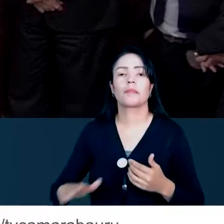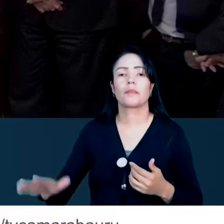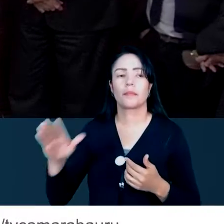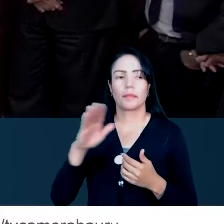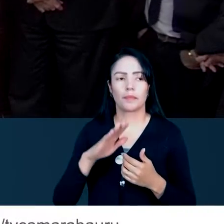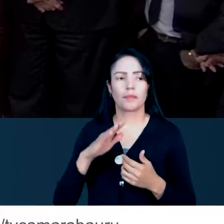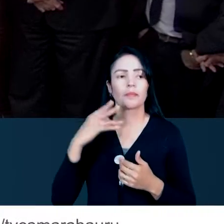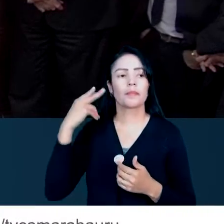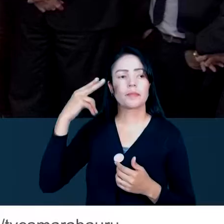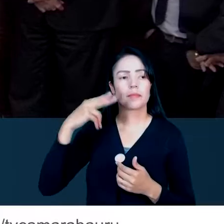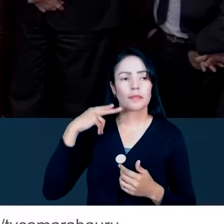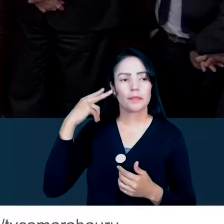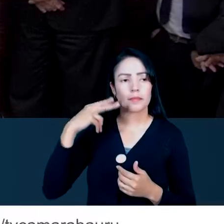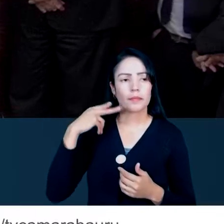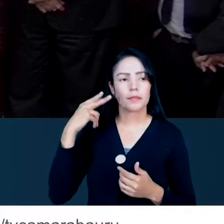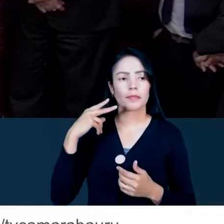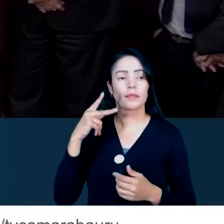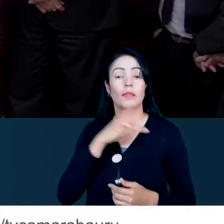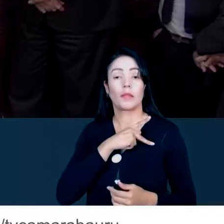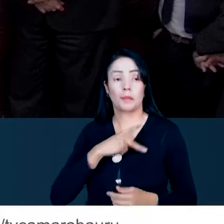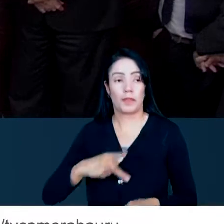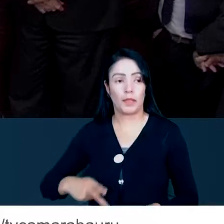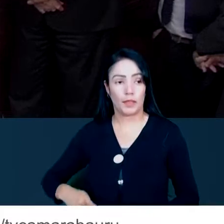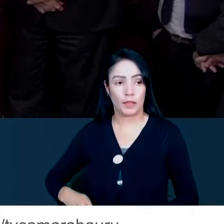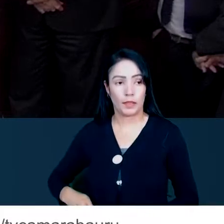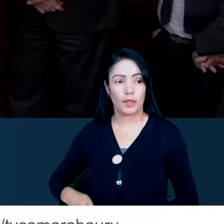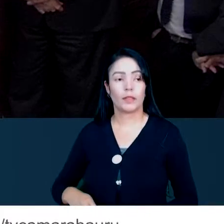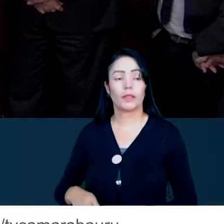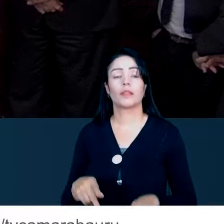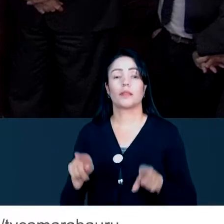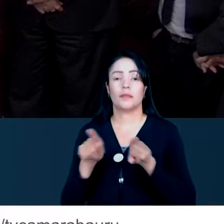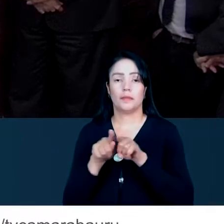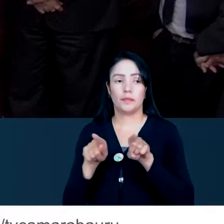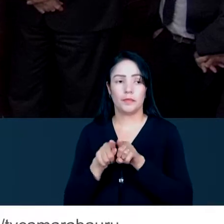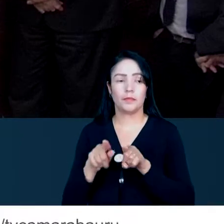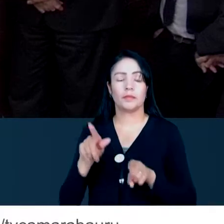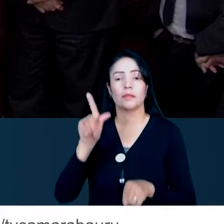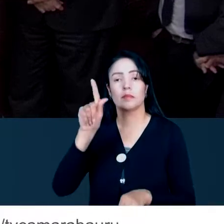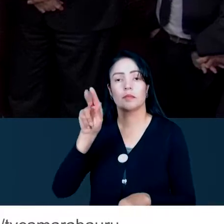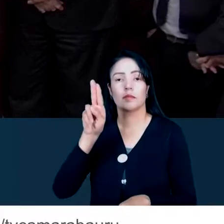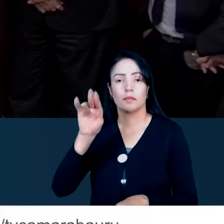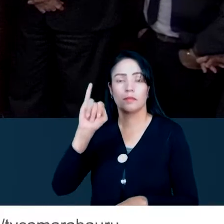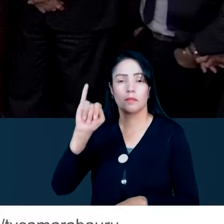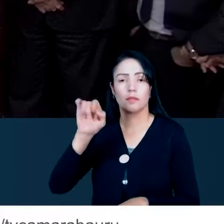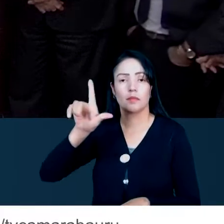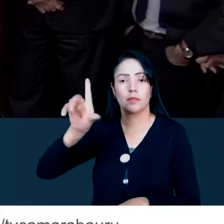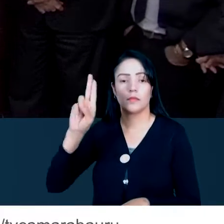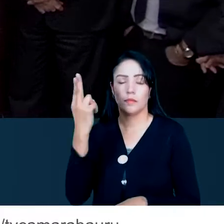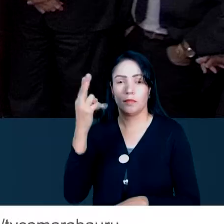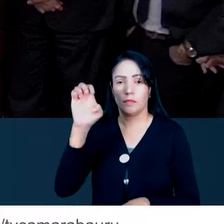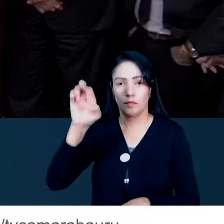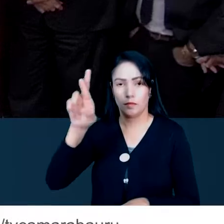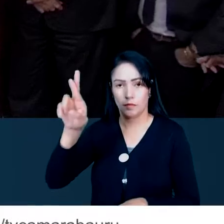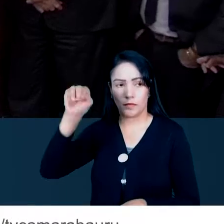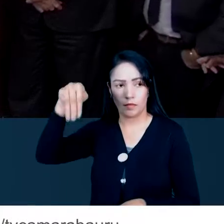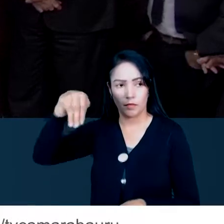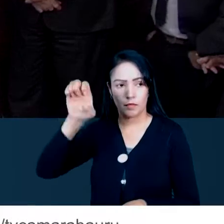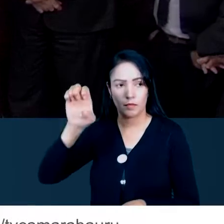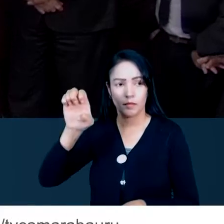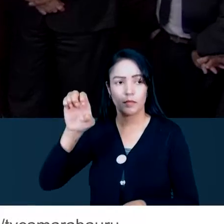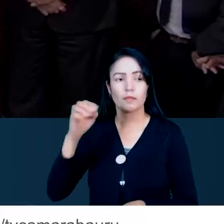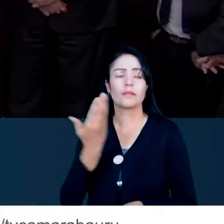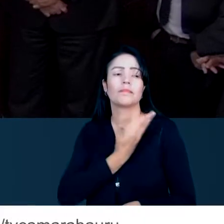vereadores, presidente da Câmara, doutor Roberto Segala, Guilherme Berriel, a todos vocês, nossos amigos do coração, que está aqui